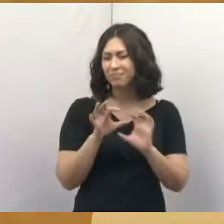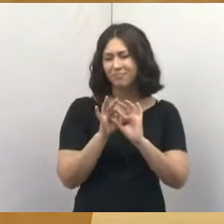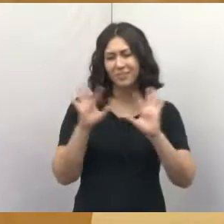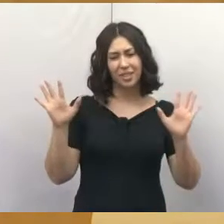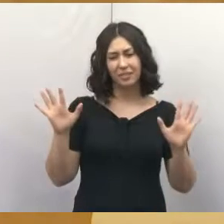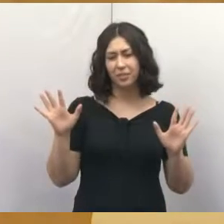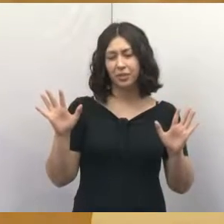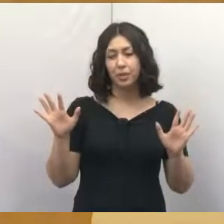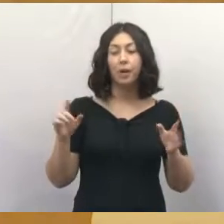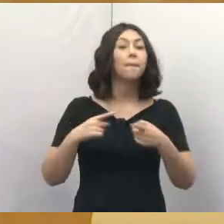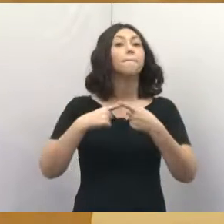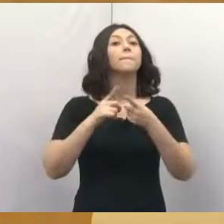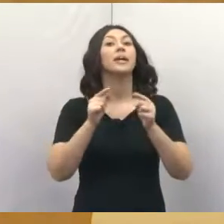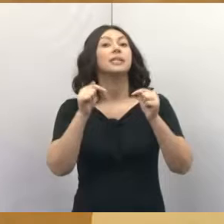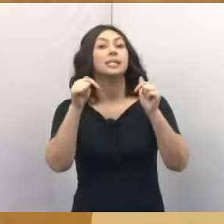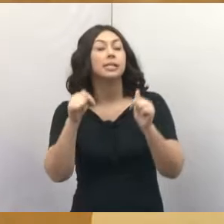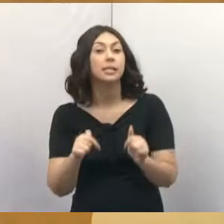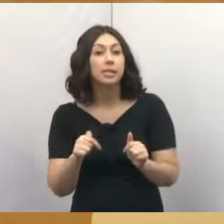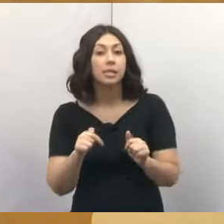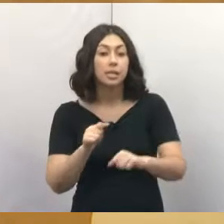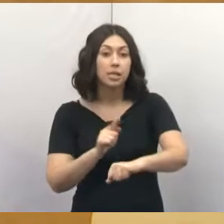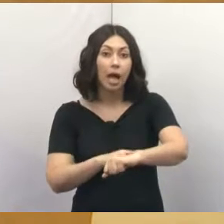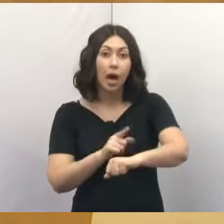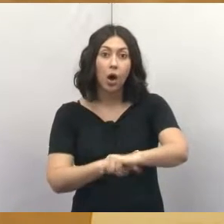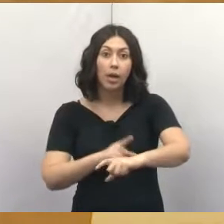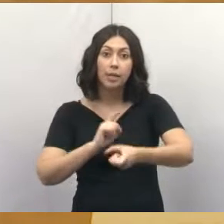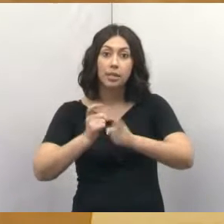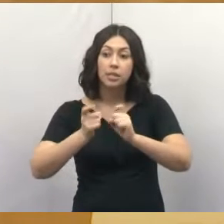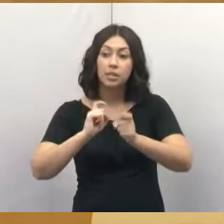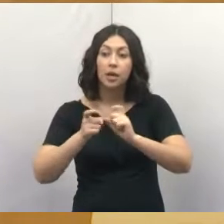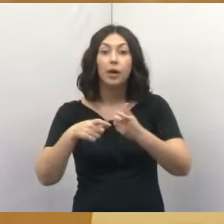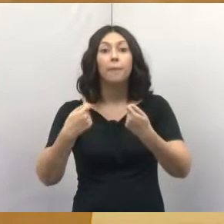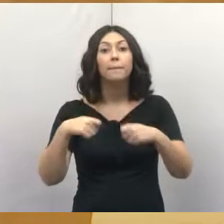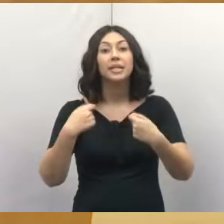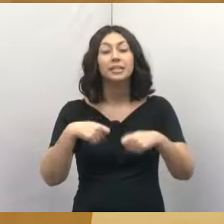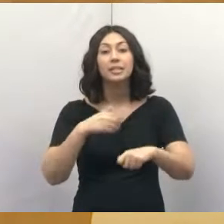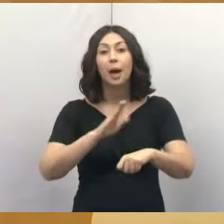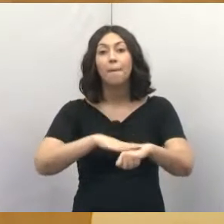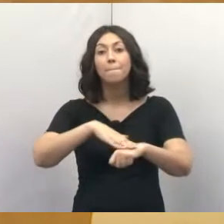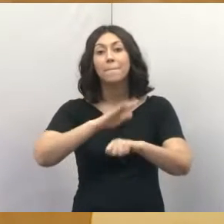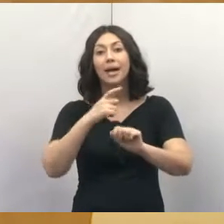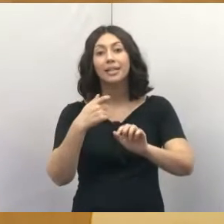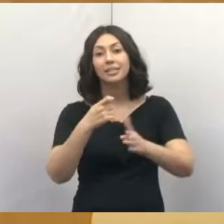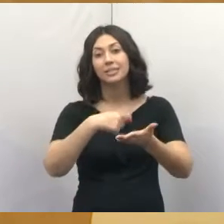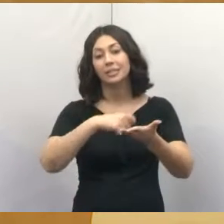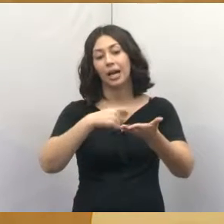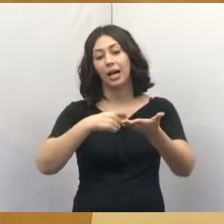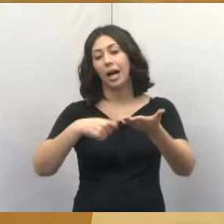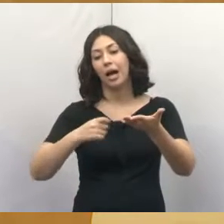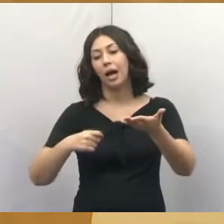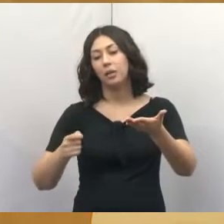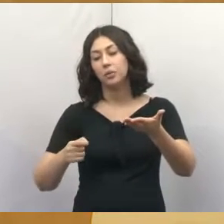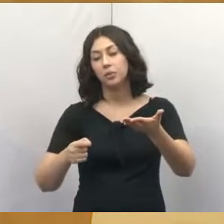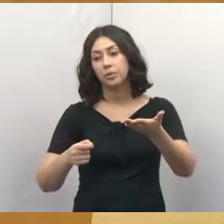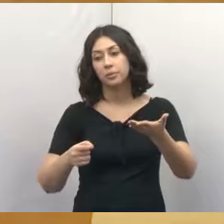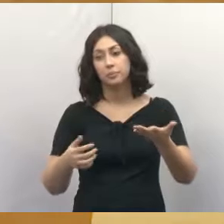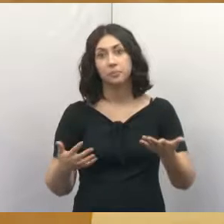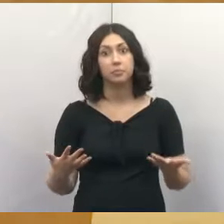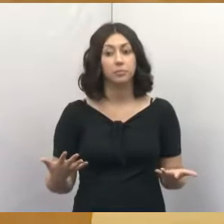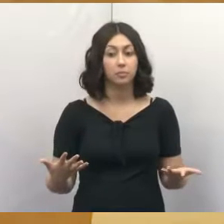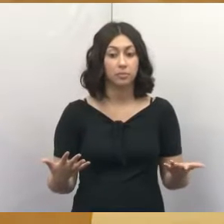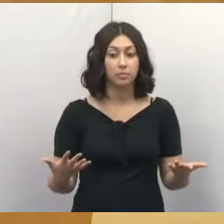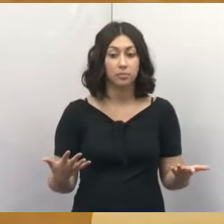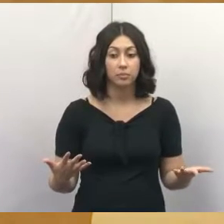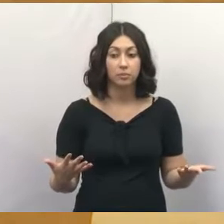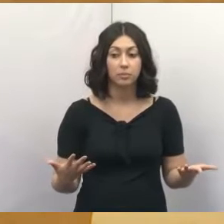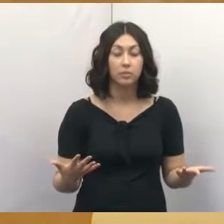qualquer tempo, mas aqui em plenário ele precisa obter a maioria dos vereadores, não é? E